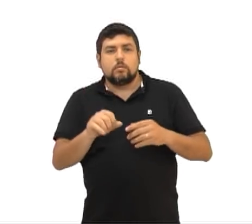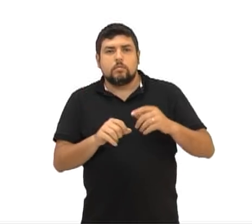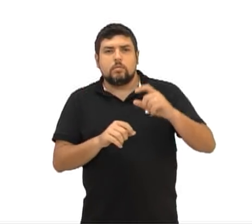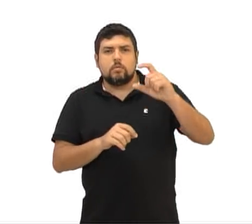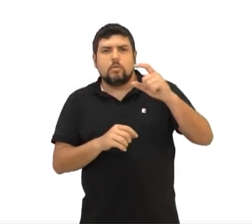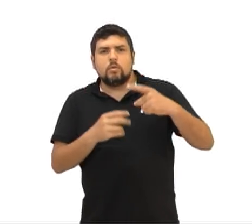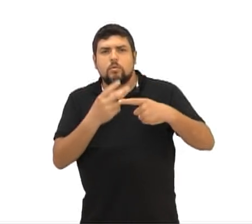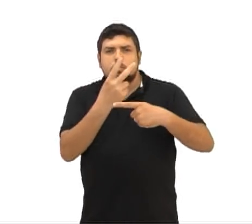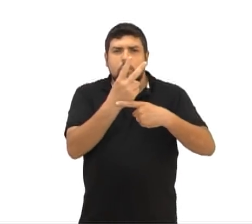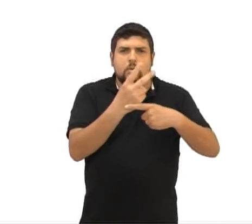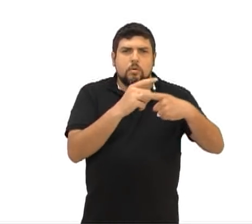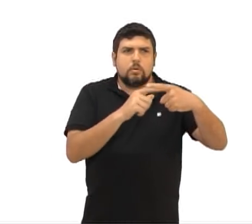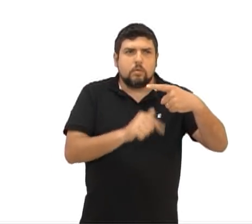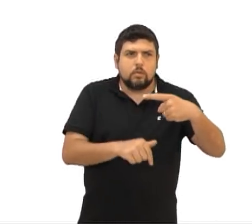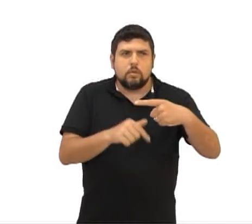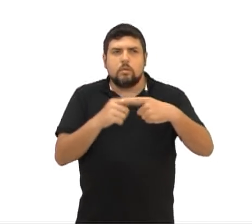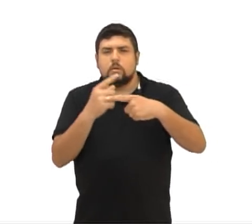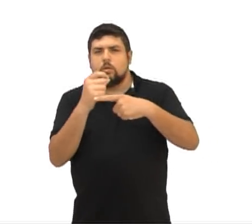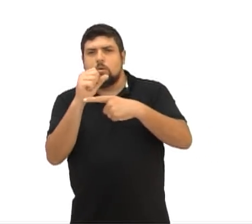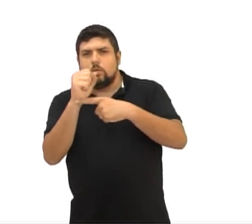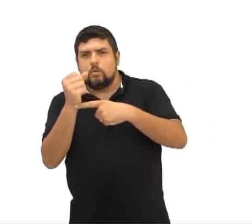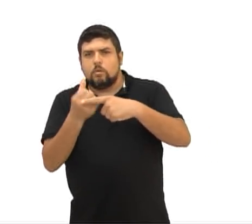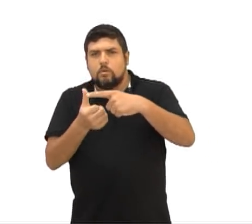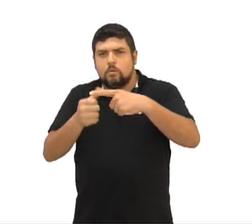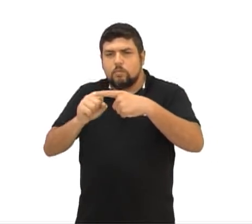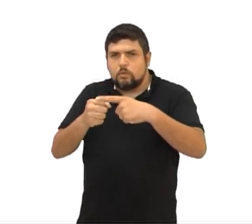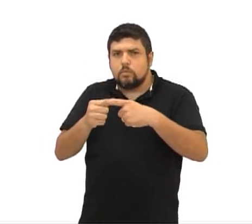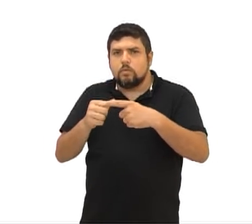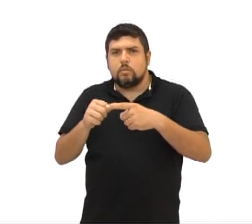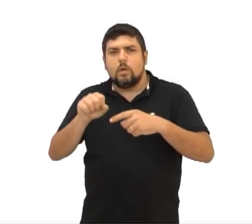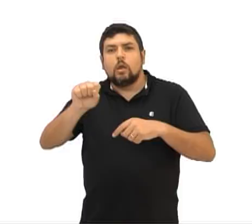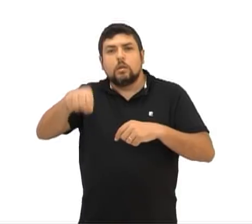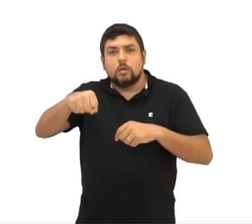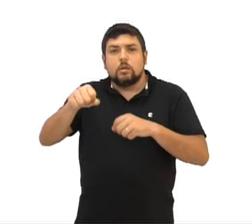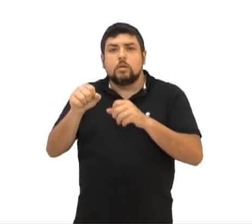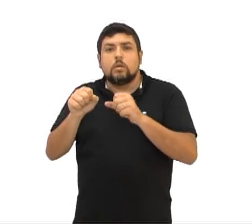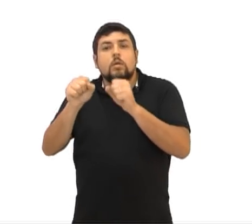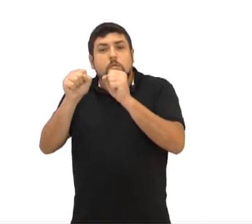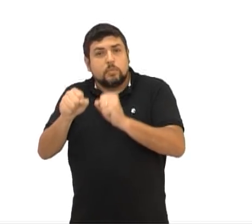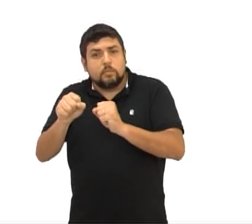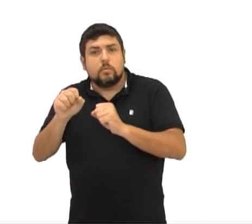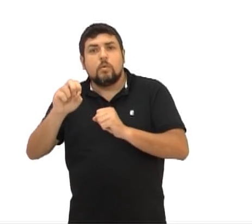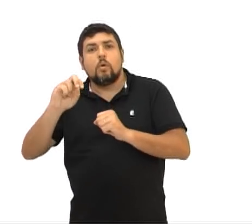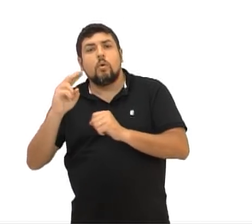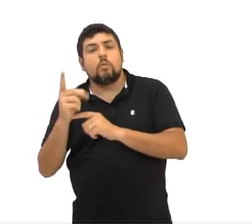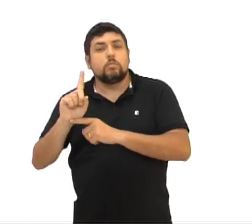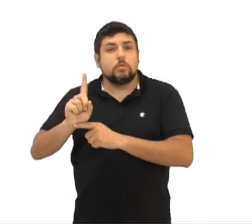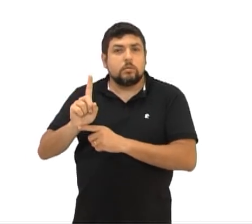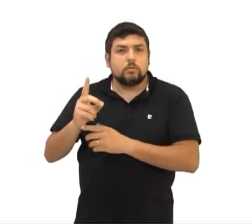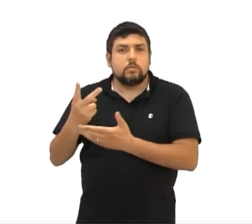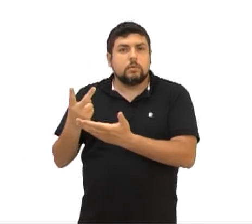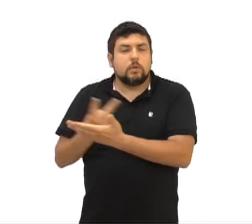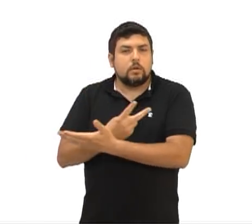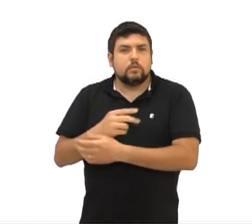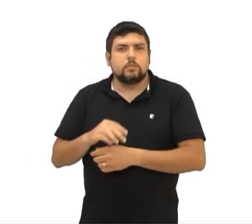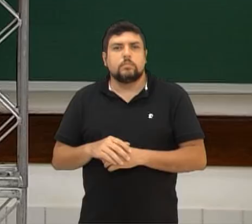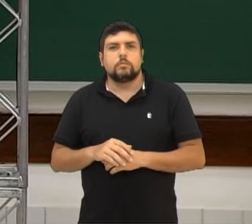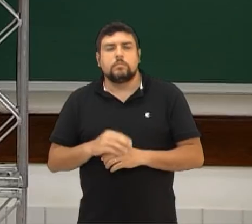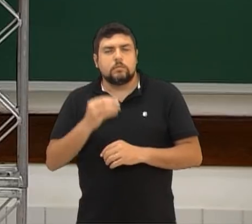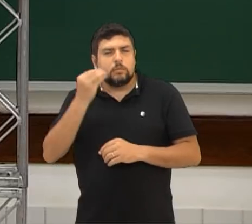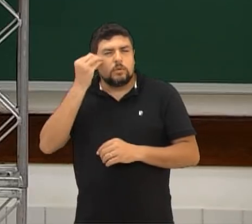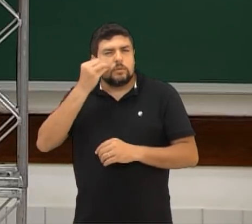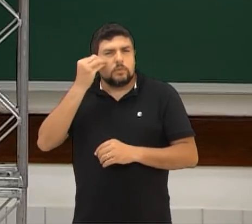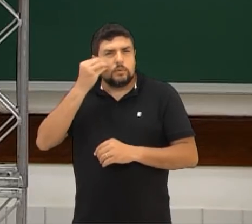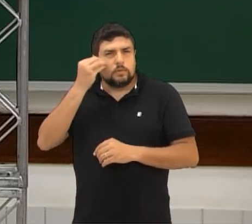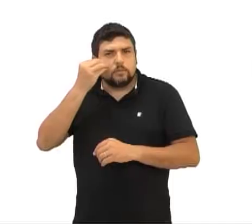não. Então, você vai marcar se sim ou se não, para cada uma dessas alternativas. Tente identificar o